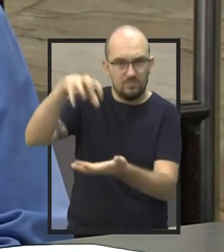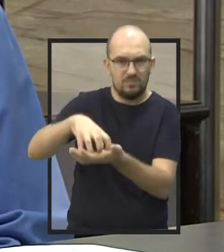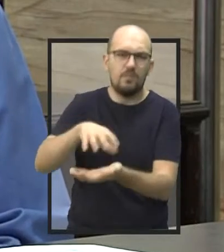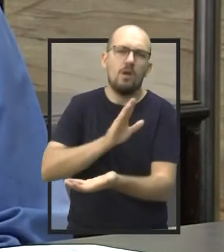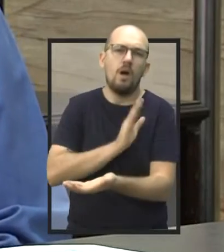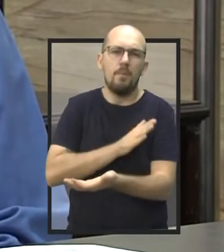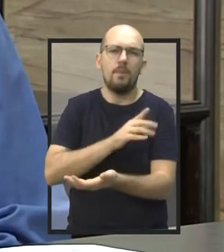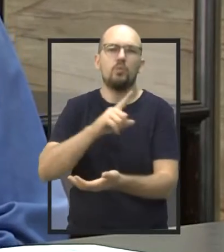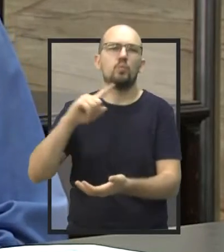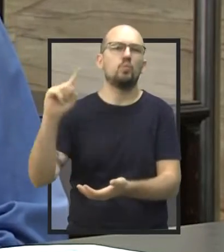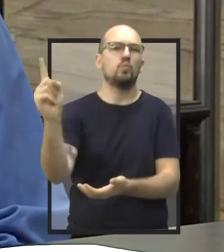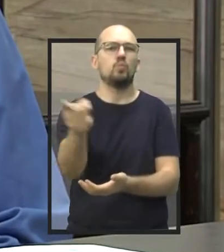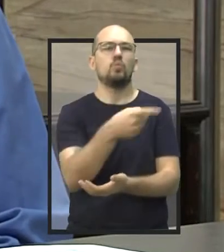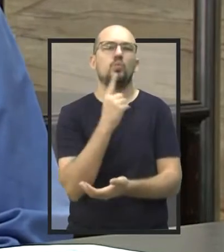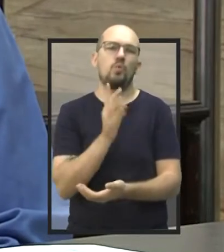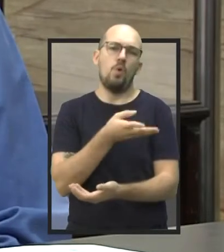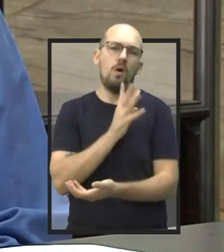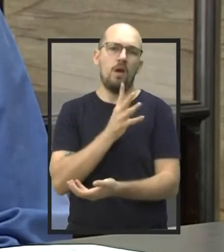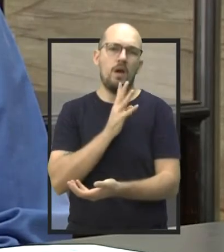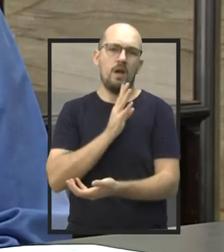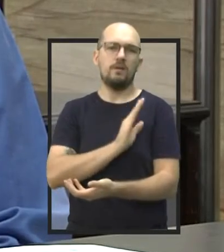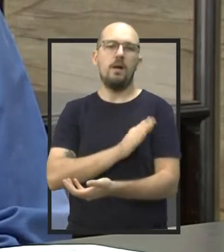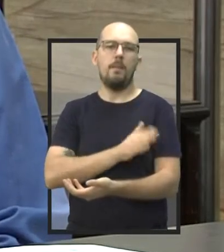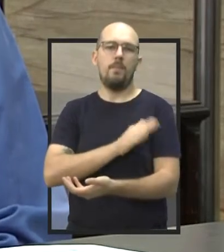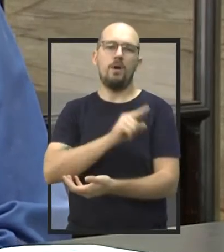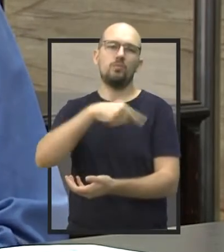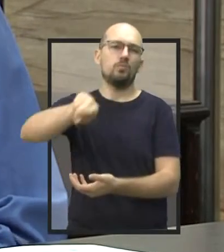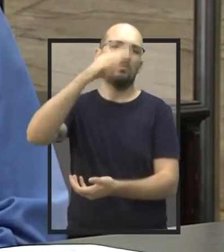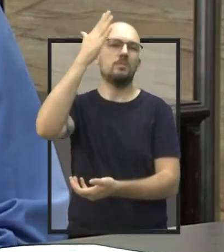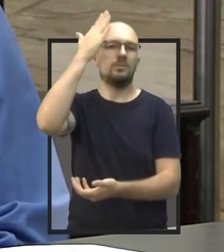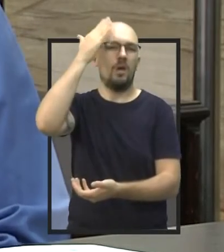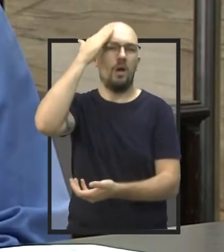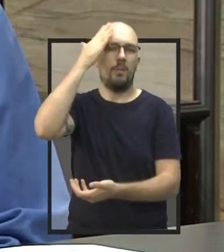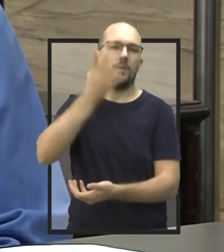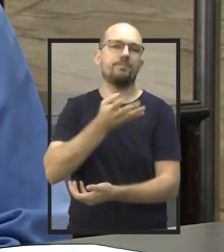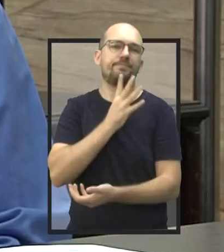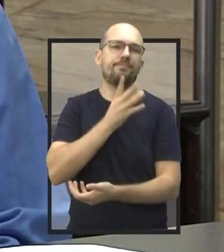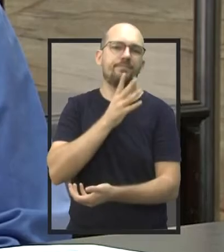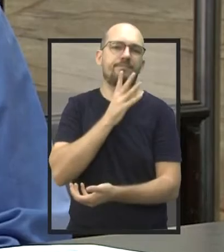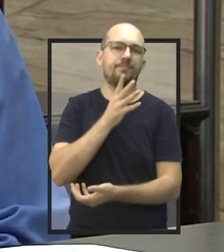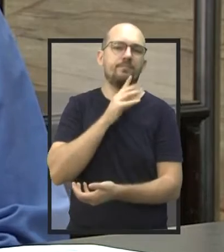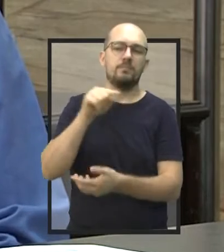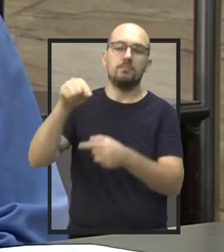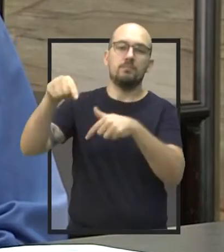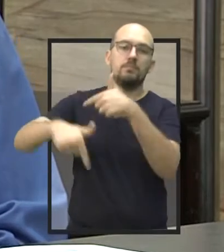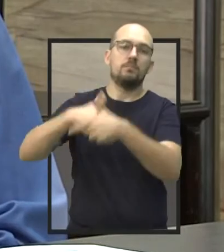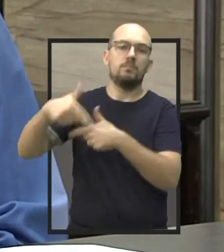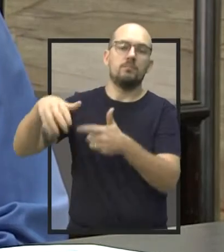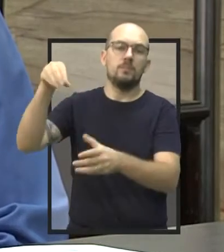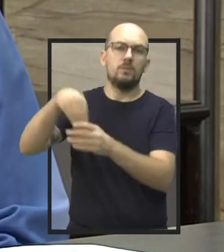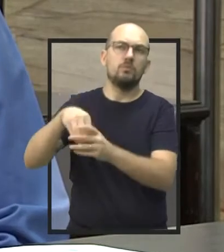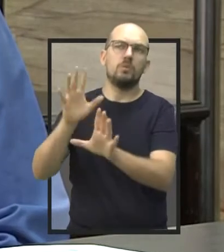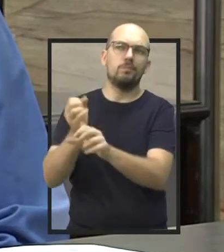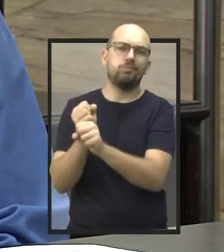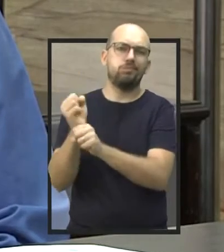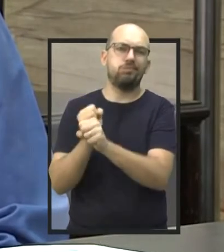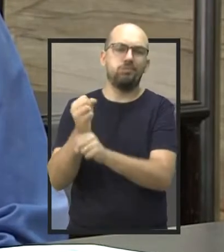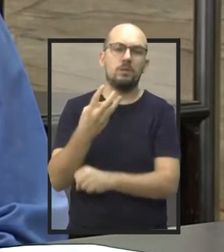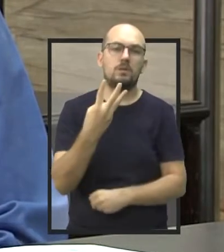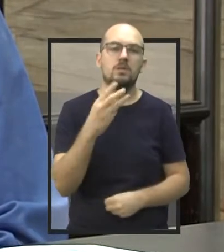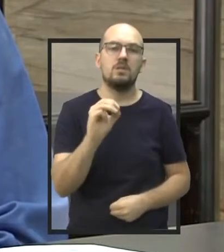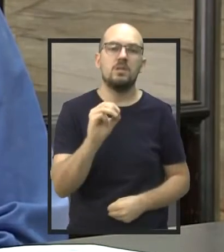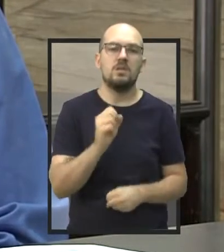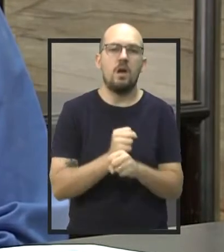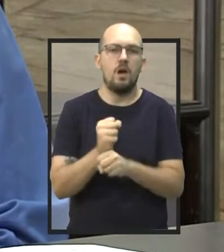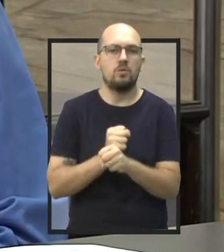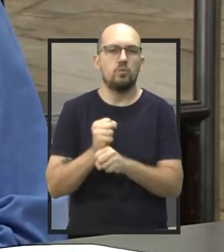a população e a nossa região conhece, sabe o que é a AMAI e sabe do trabalho que ela vem desenvolvendo há mais de 30 anos em